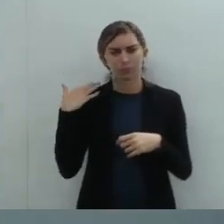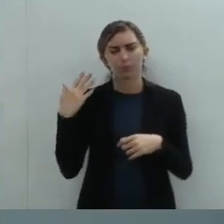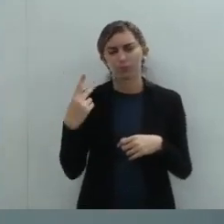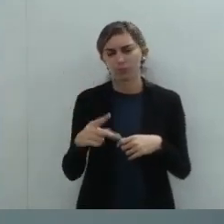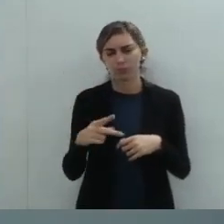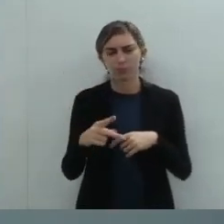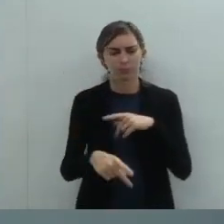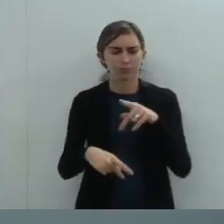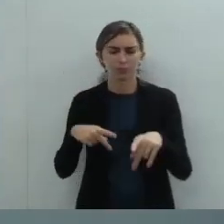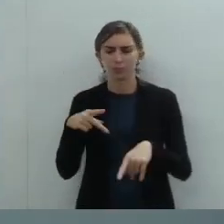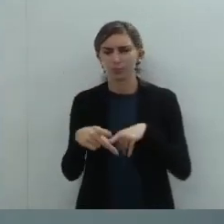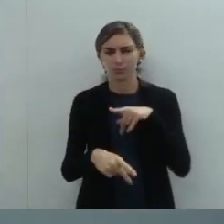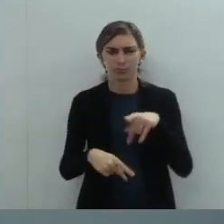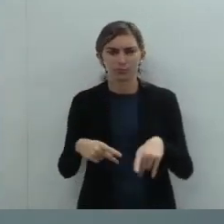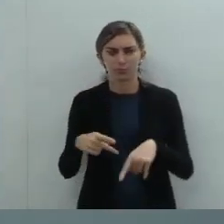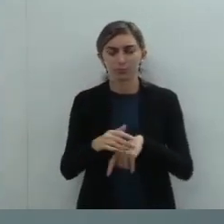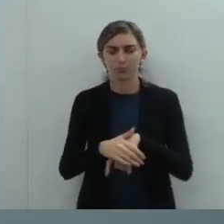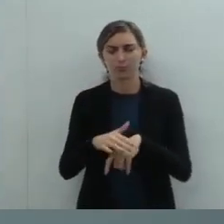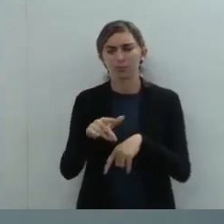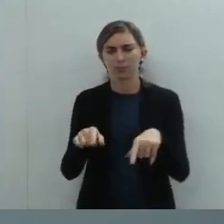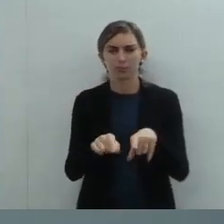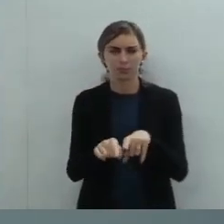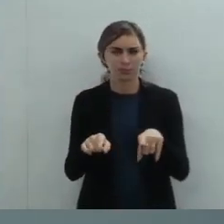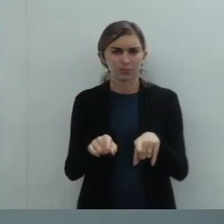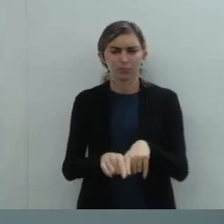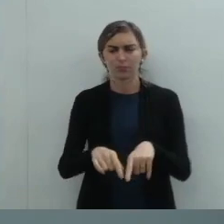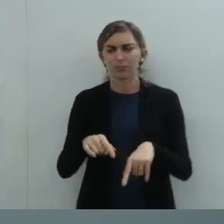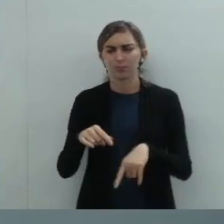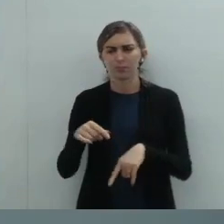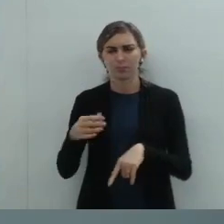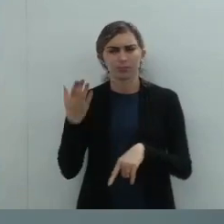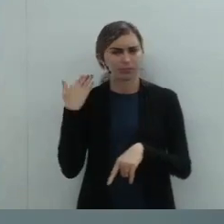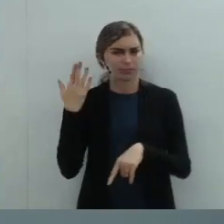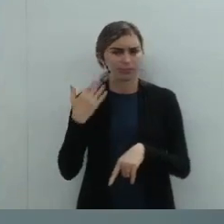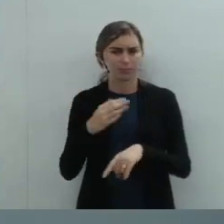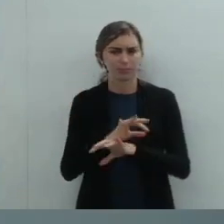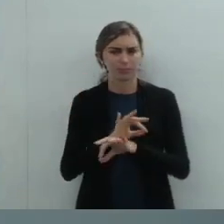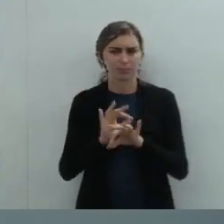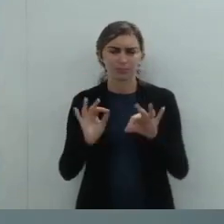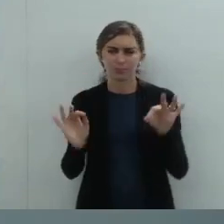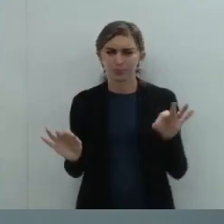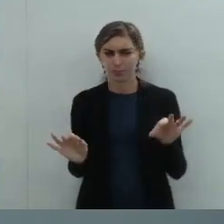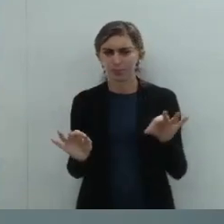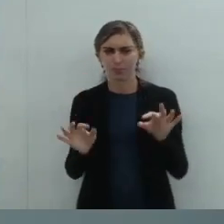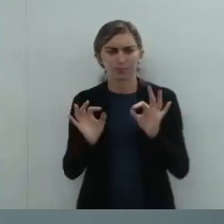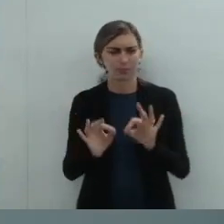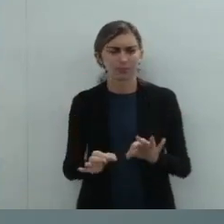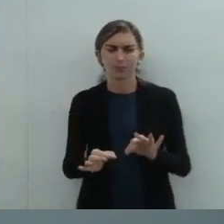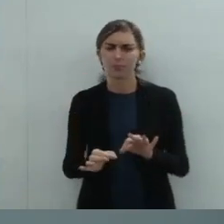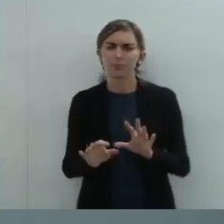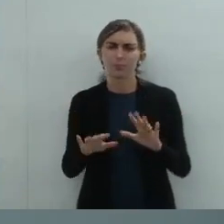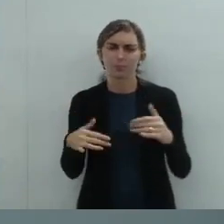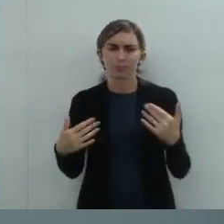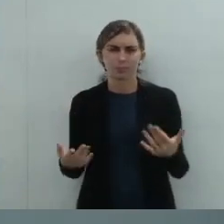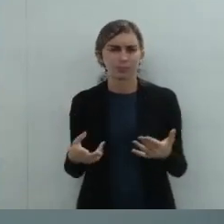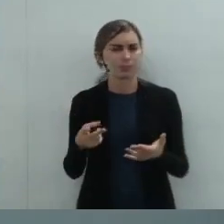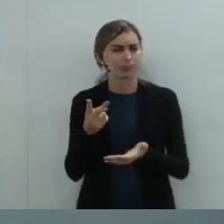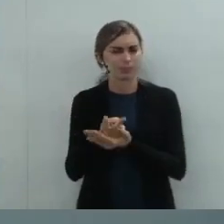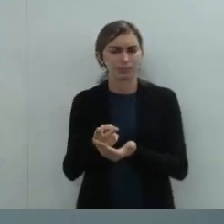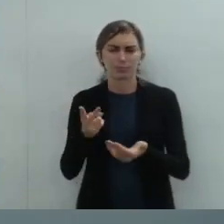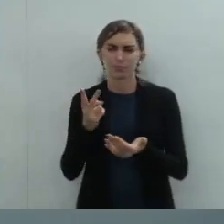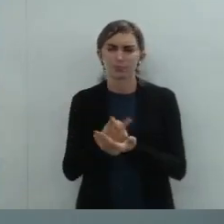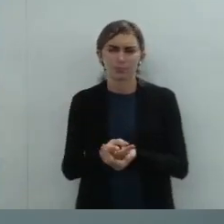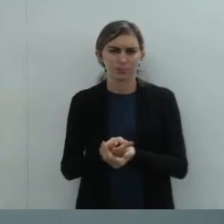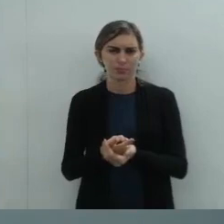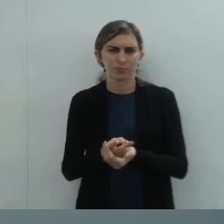daquele povo, mas que também tem um passado honrado, glorioso, tá certo? Então, sempre que